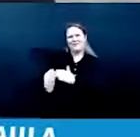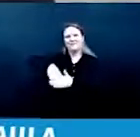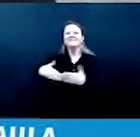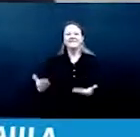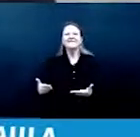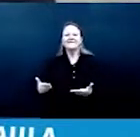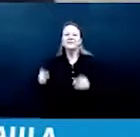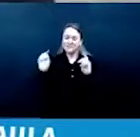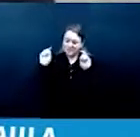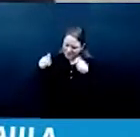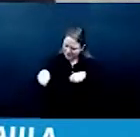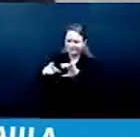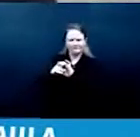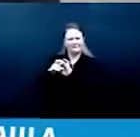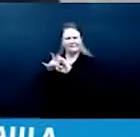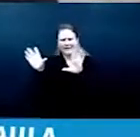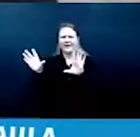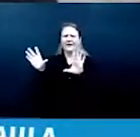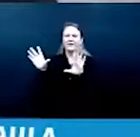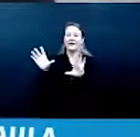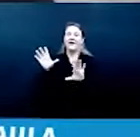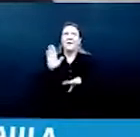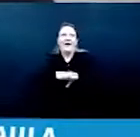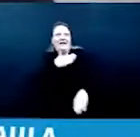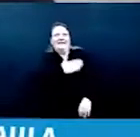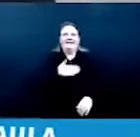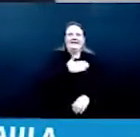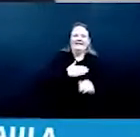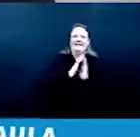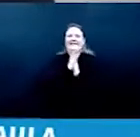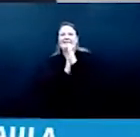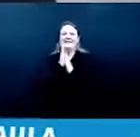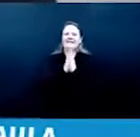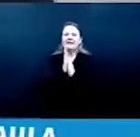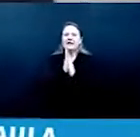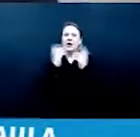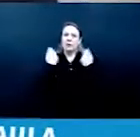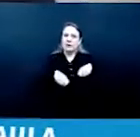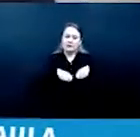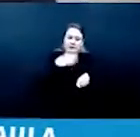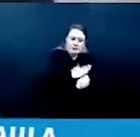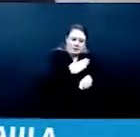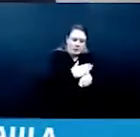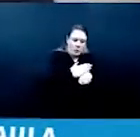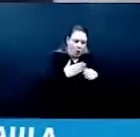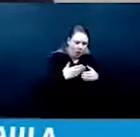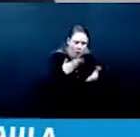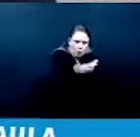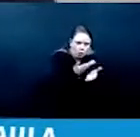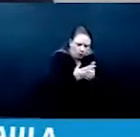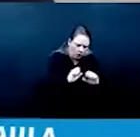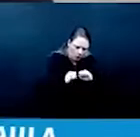possibilidade de eu poder treinar, de eu poder jogar futebol, que era aquilo que eu gostava. Então, eu tinha que me aplicar nos estudos, ou pelo